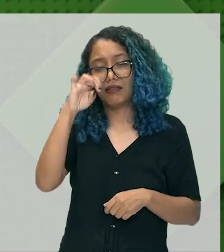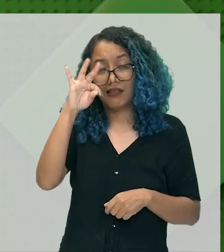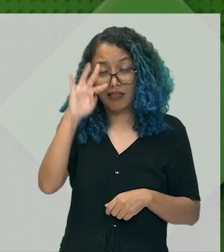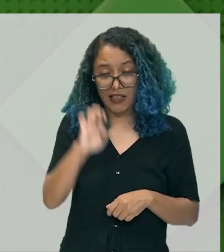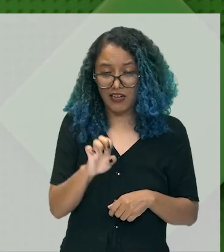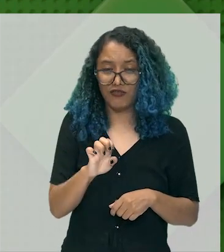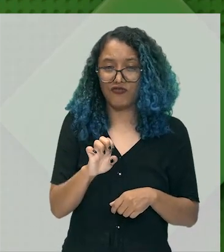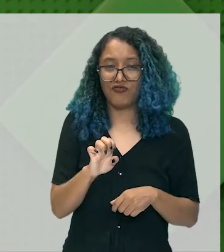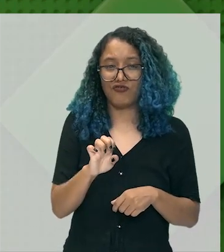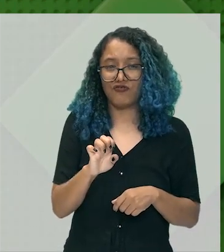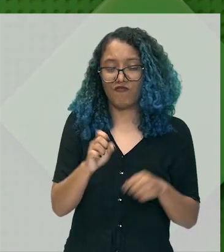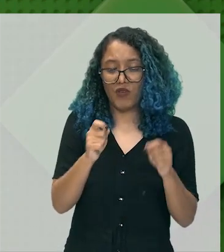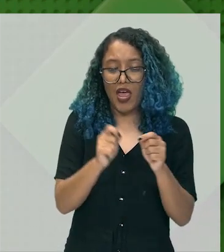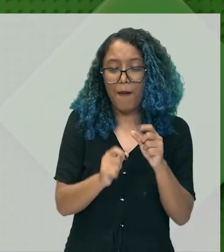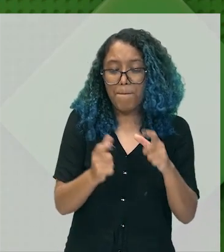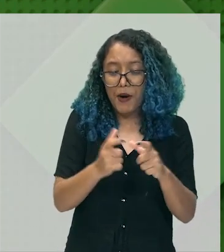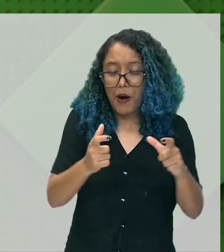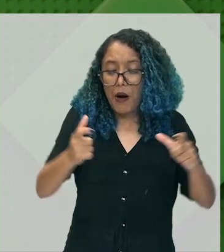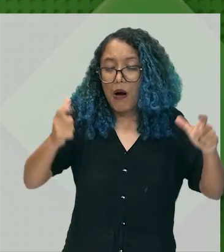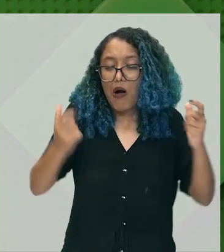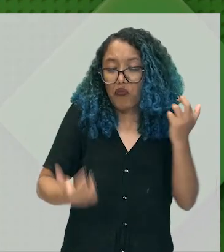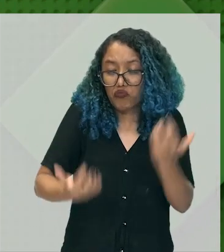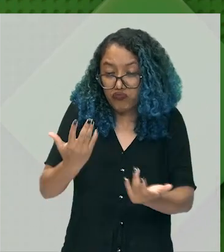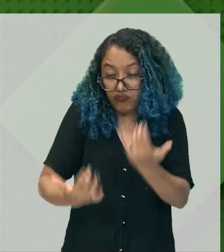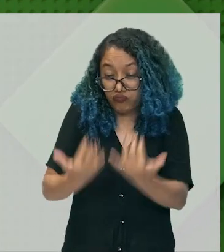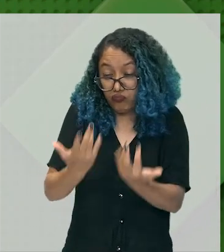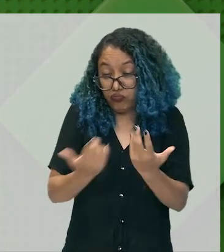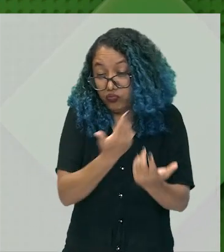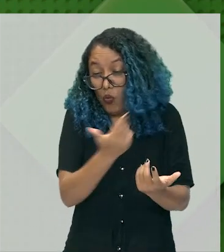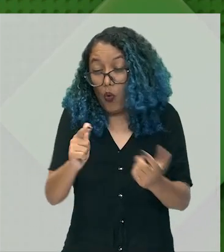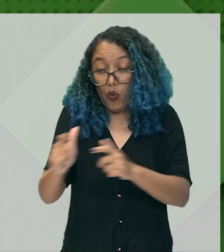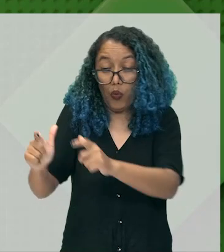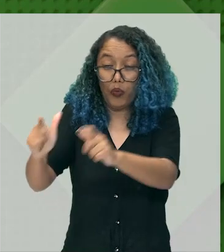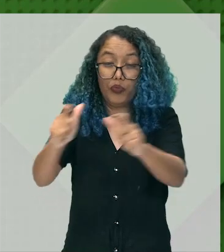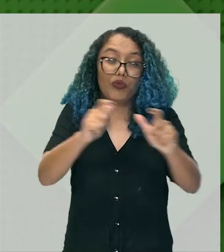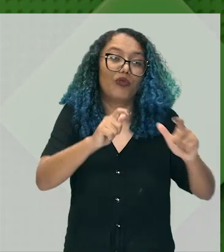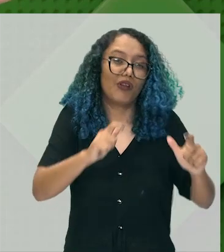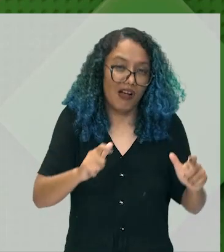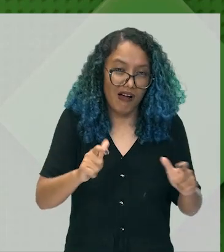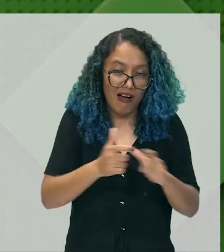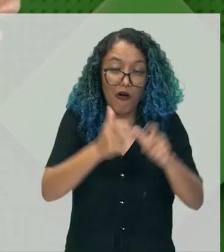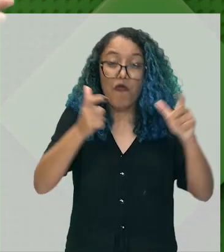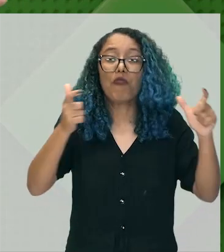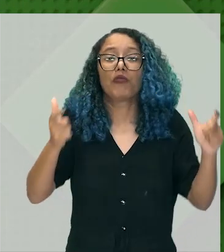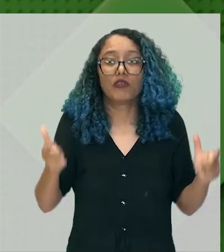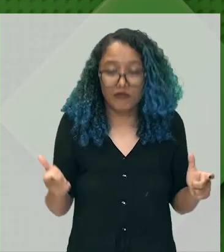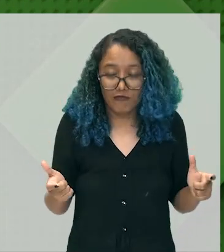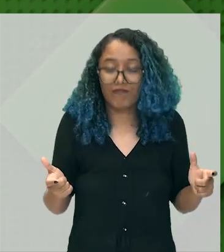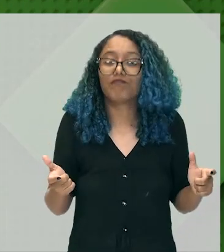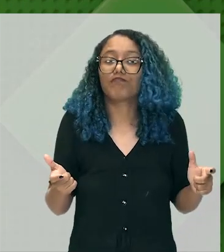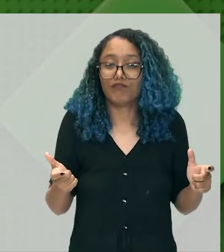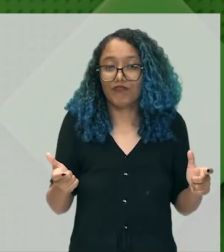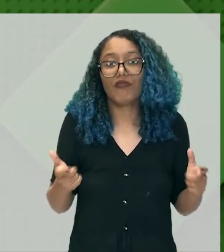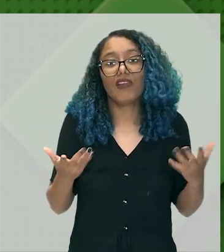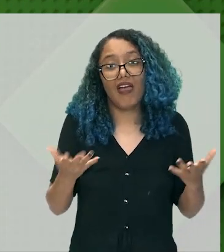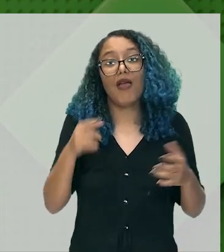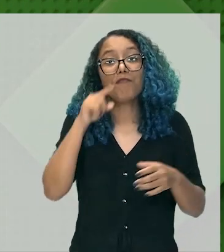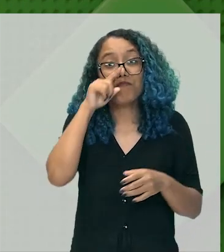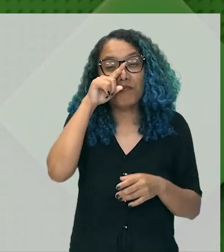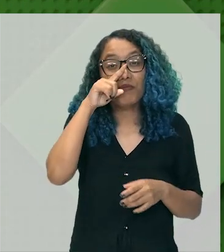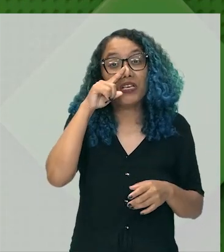forma descontrolada desse fogo, e assim vai virar um caso grave numa